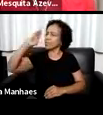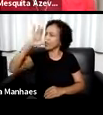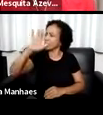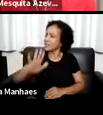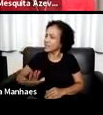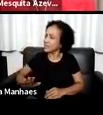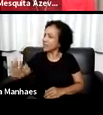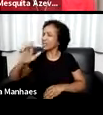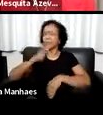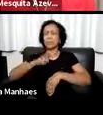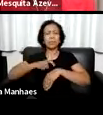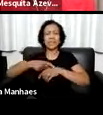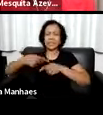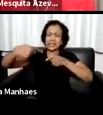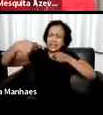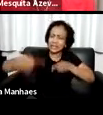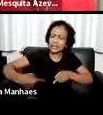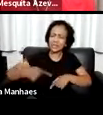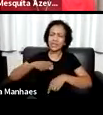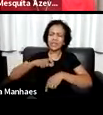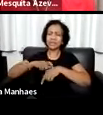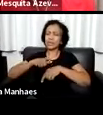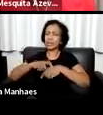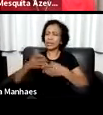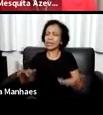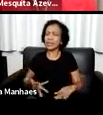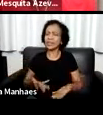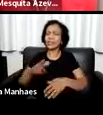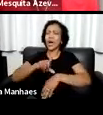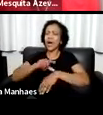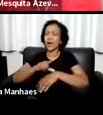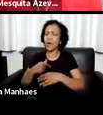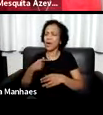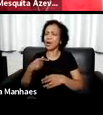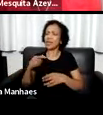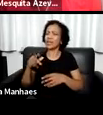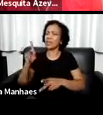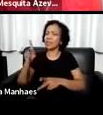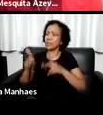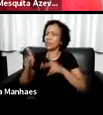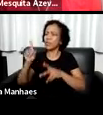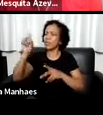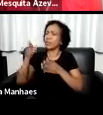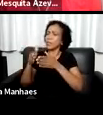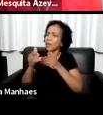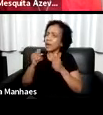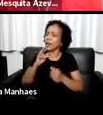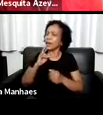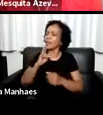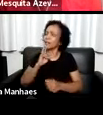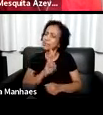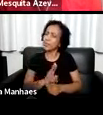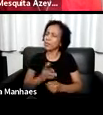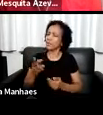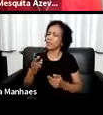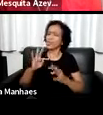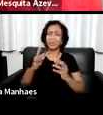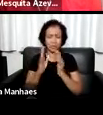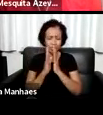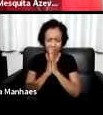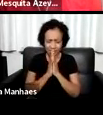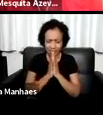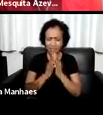de desafios, um momento quando o teu povo pede respostas, um momento quando nós precisamos levar a tua